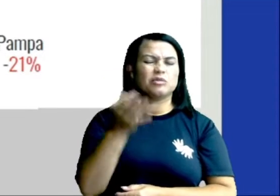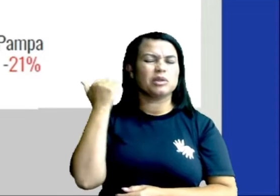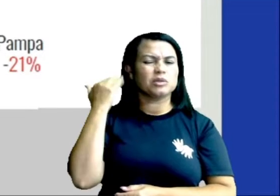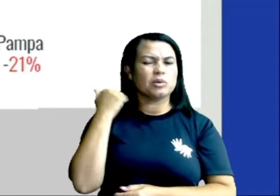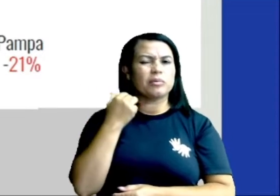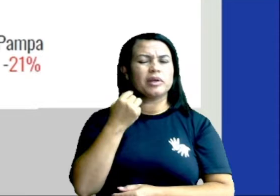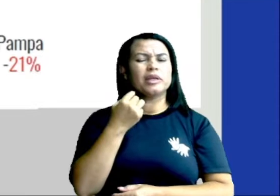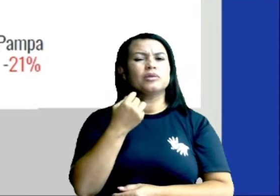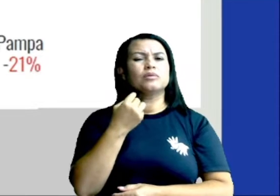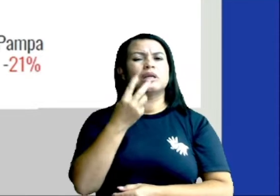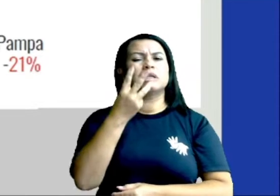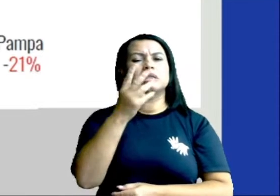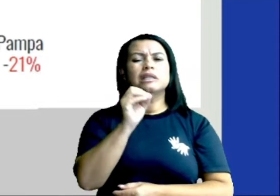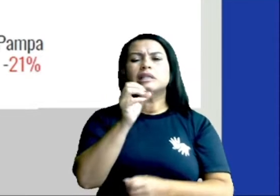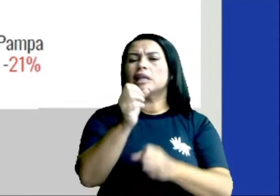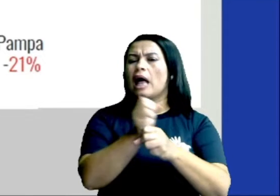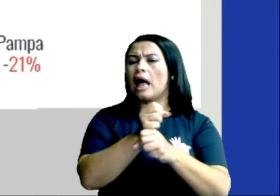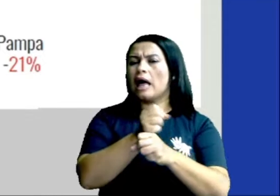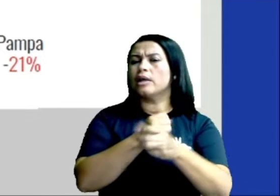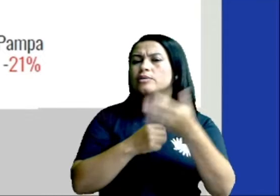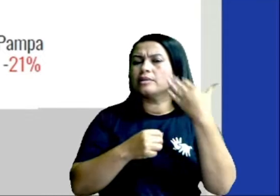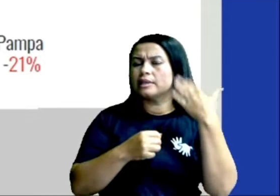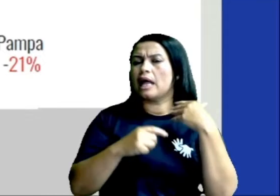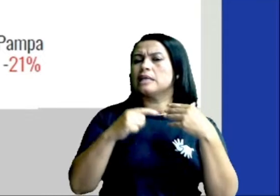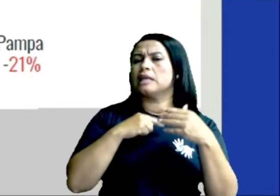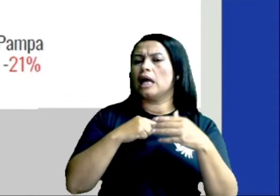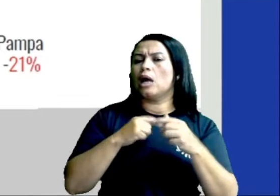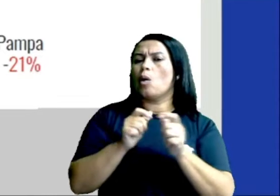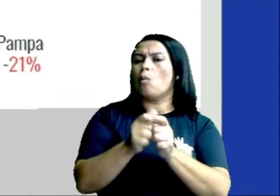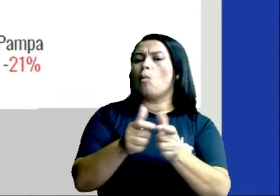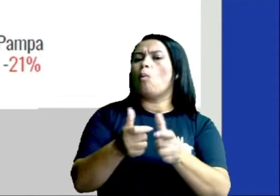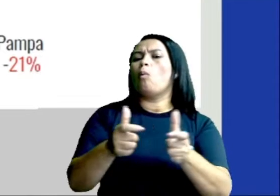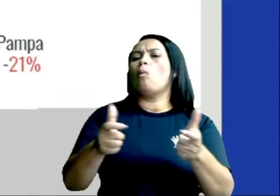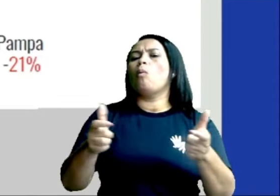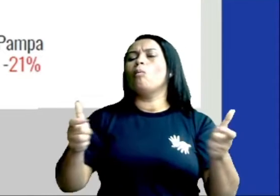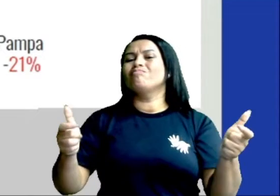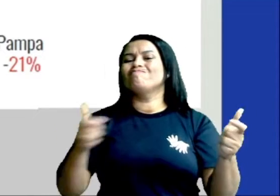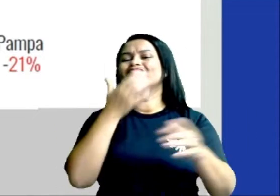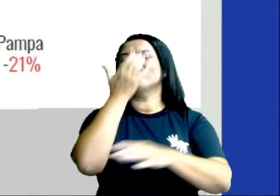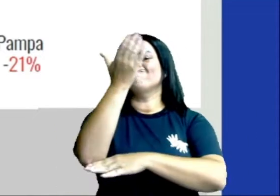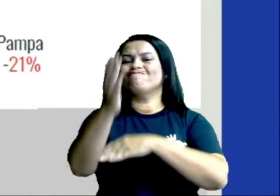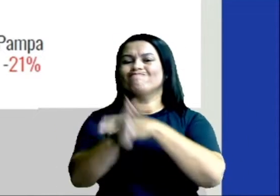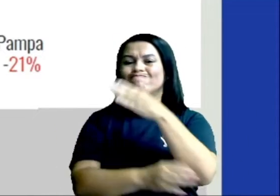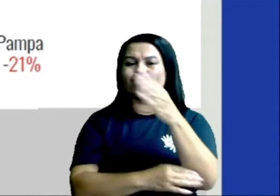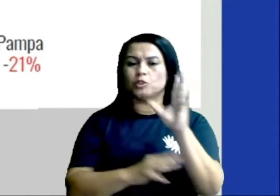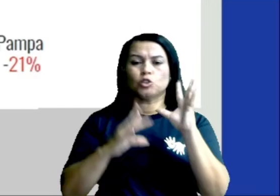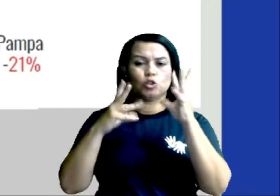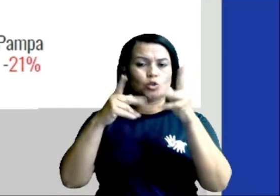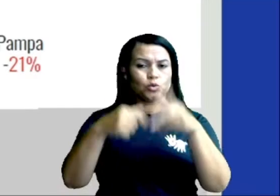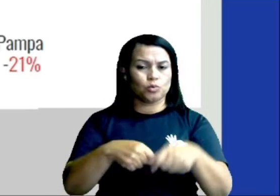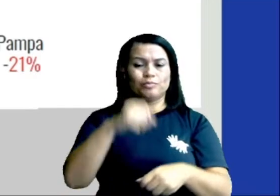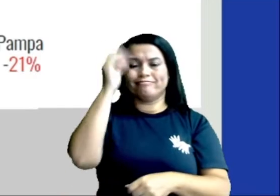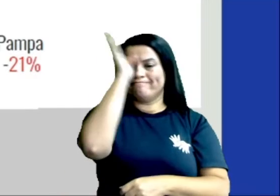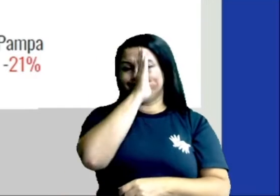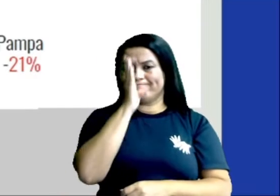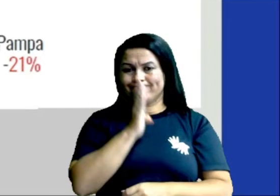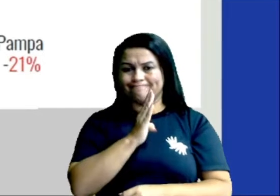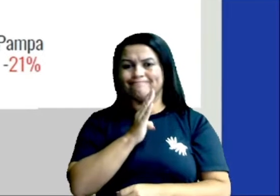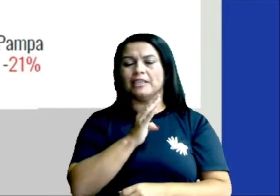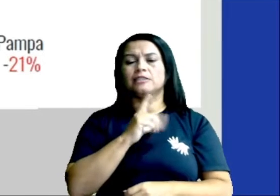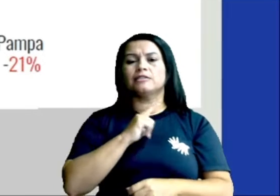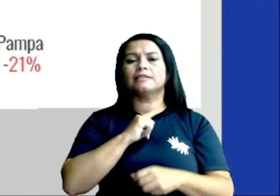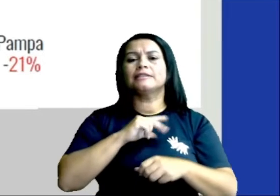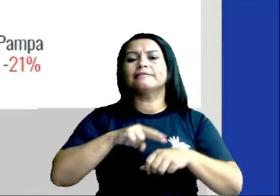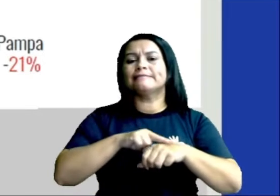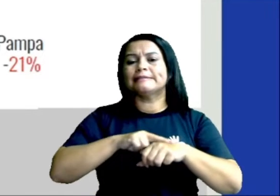aí aproximadamente, a gente tem um processo de desmatamento intenso acontecendo em todos os domínios vegetais brasileiros, tá? Não